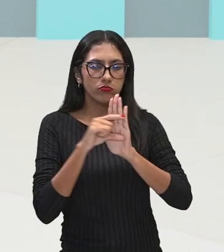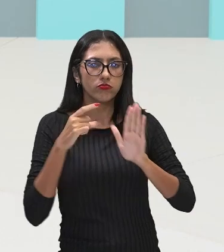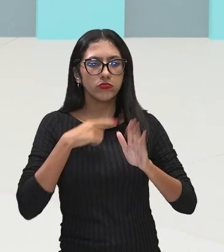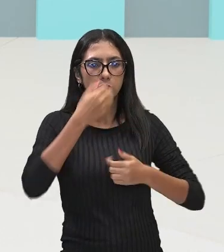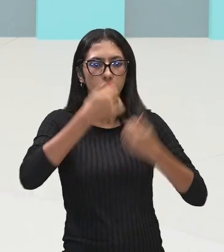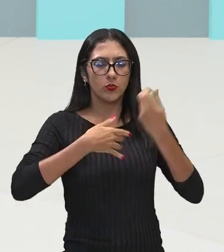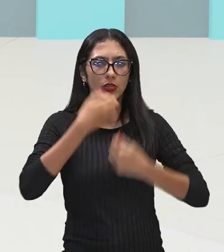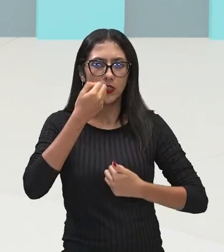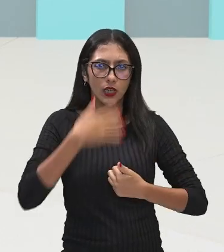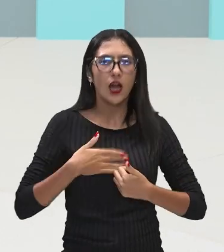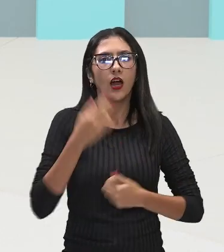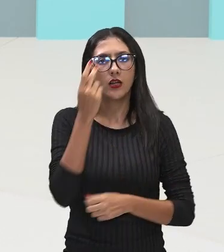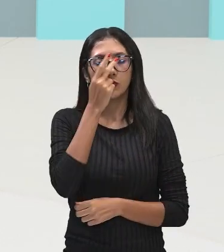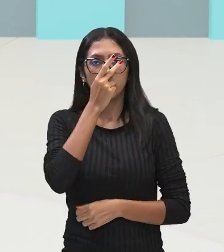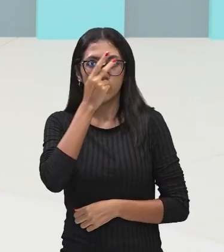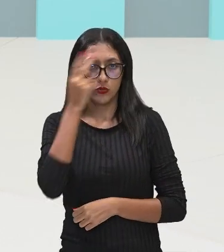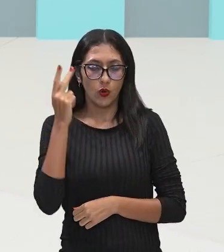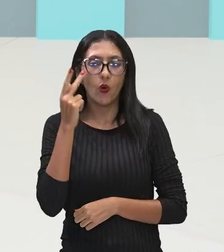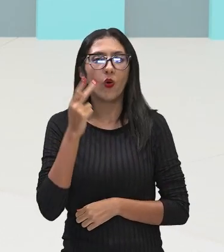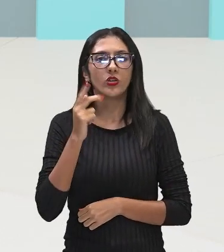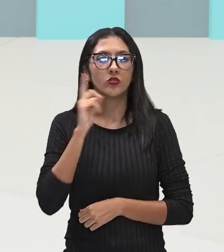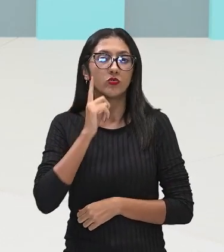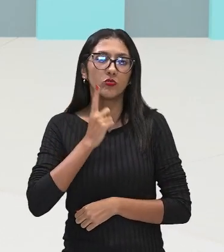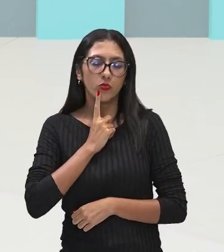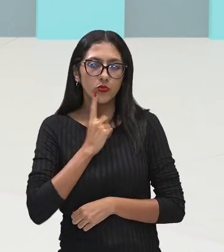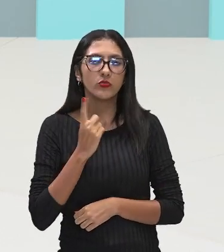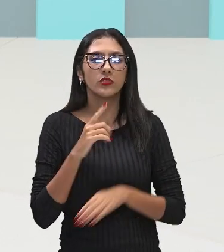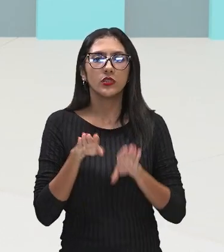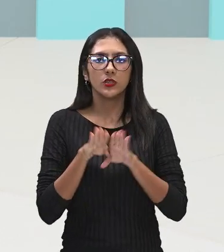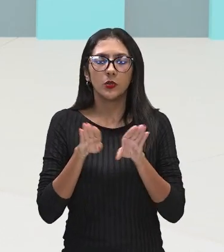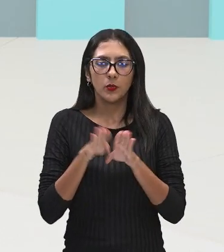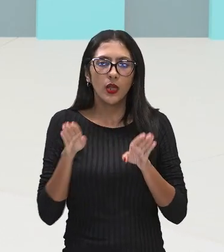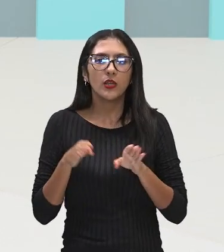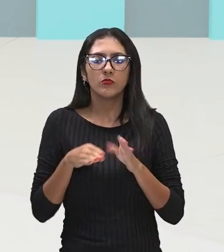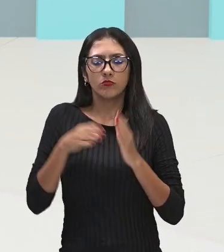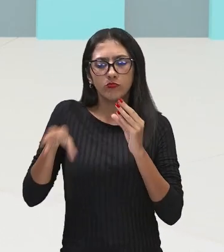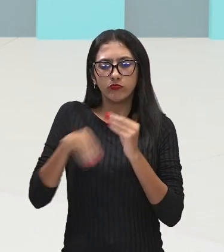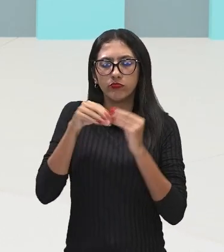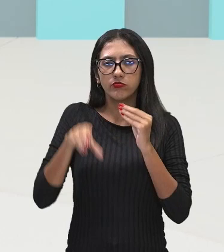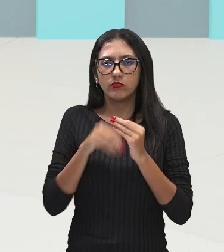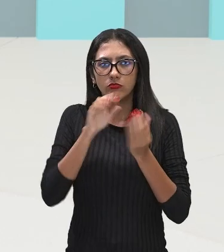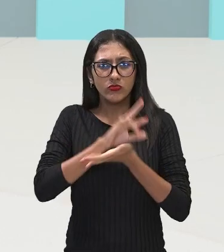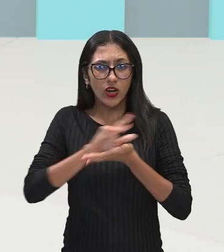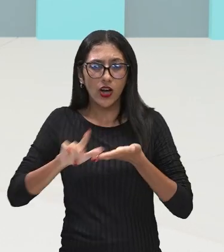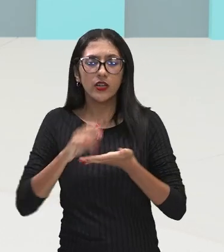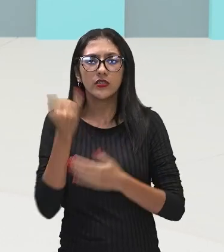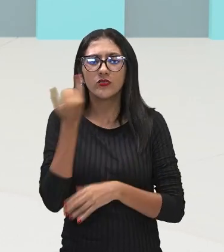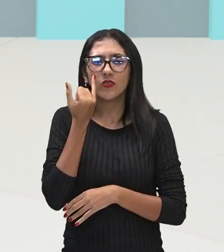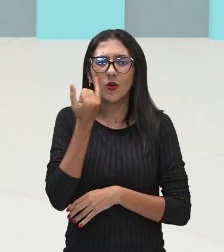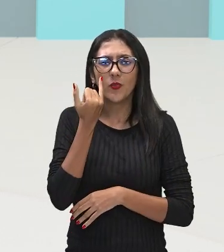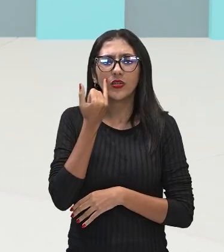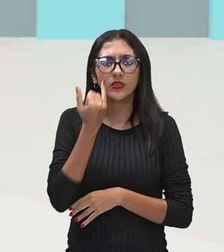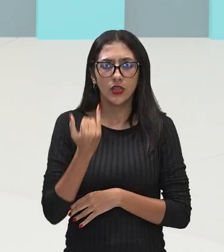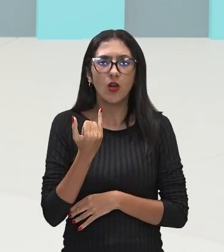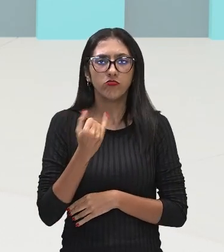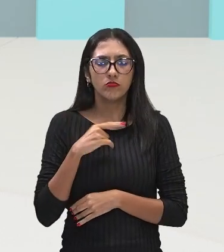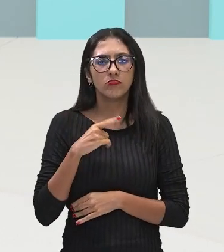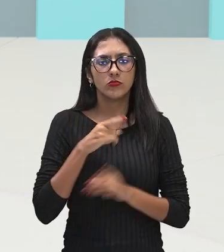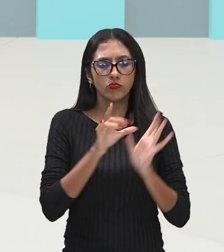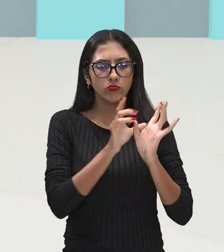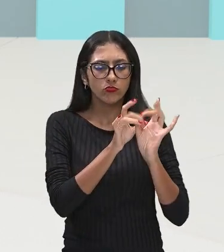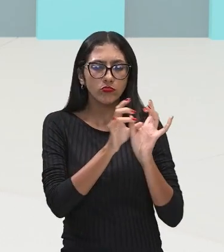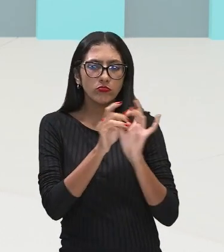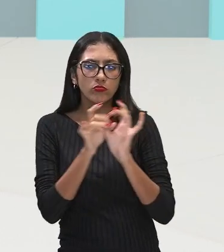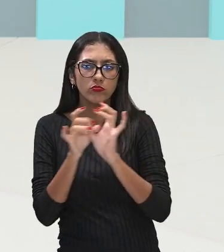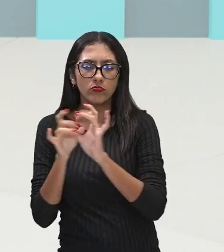e foi trazendo-se o que? Informações, mas essas informações uma estava agregada à outra,